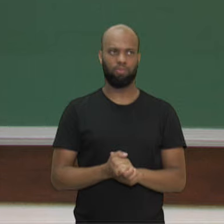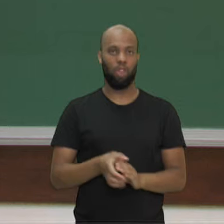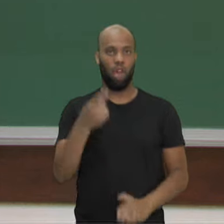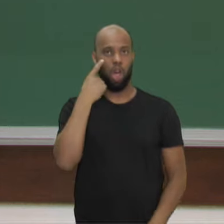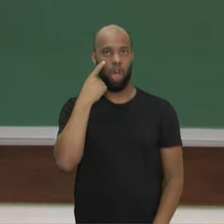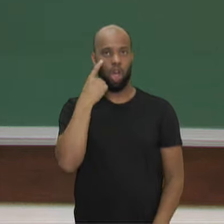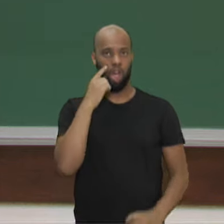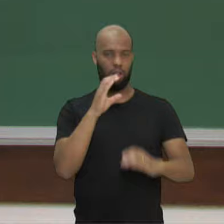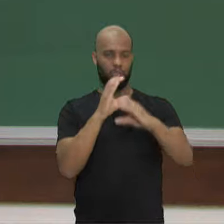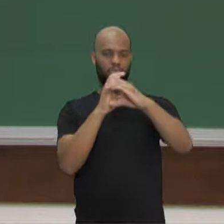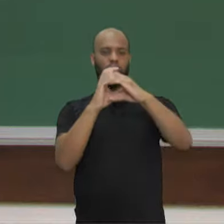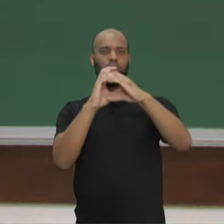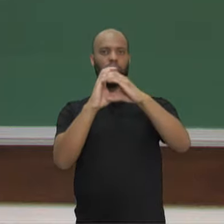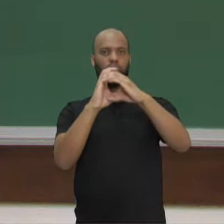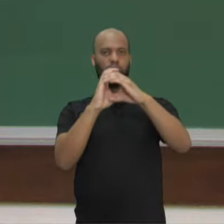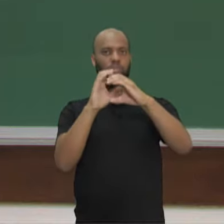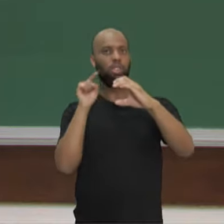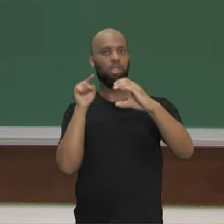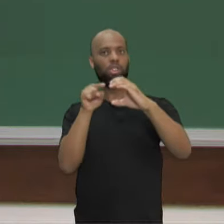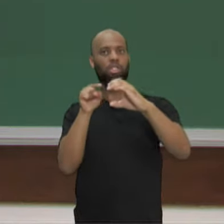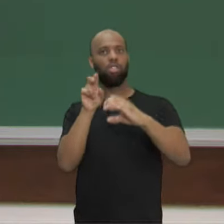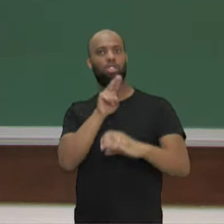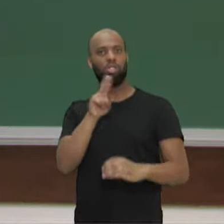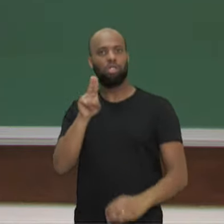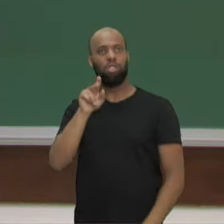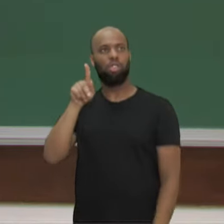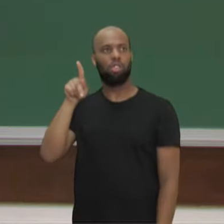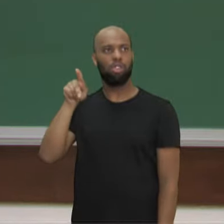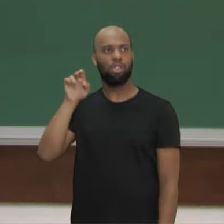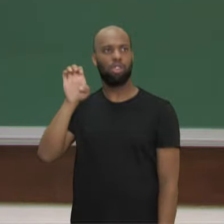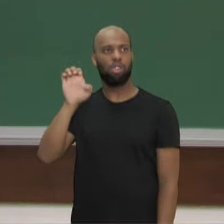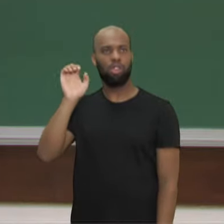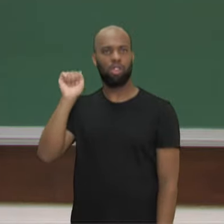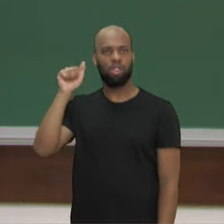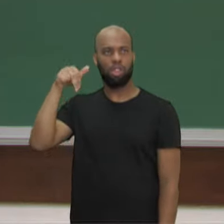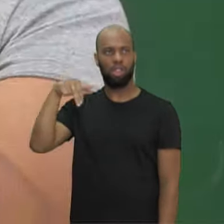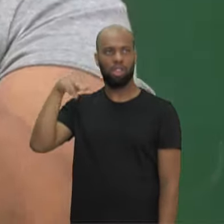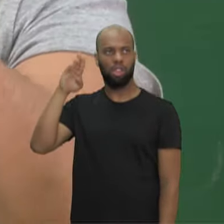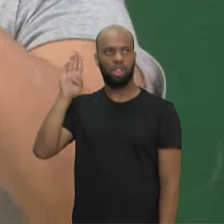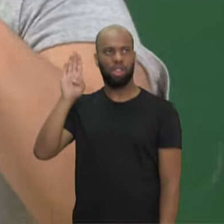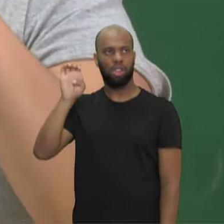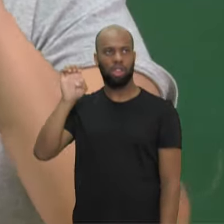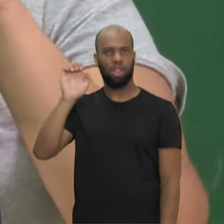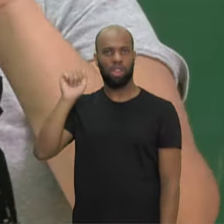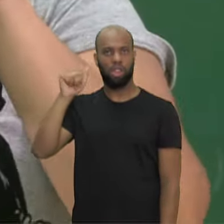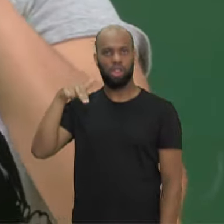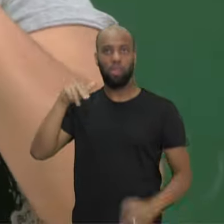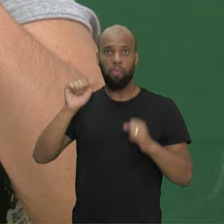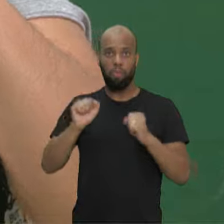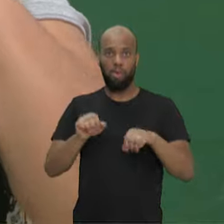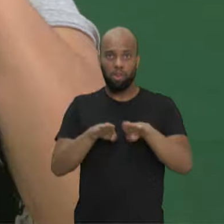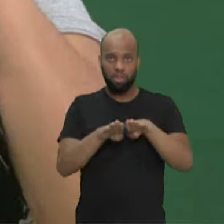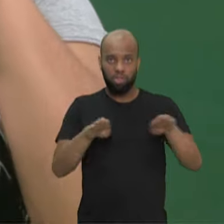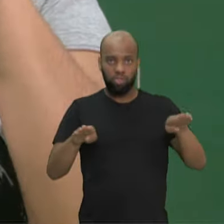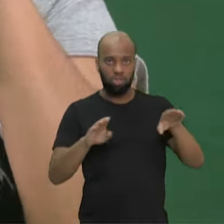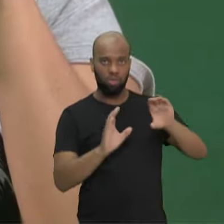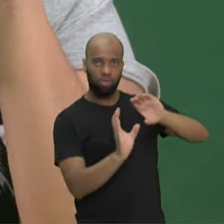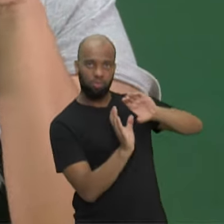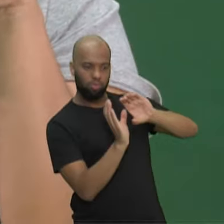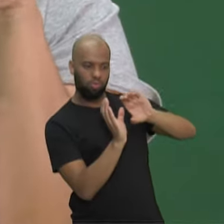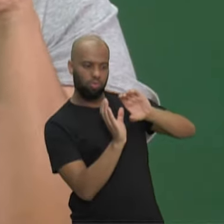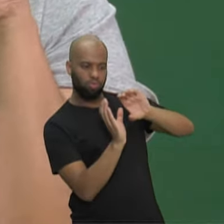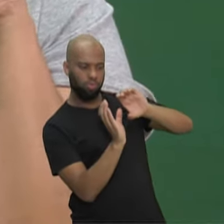Olha só. Então, esse é o nosso pimbim, né? Você pode pendurar, colocar no chão, enfim, e ele vai fazer um pequeno